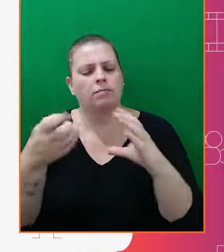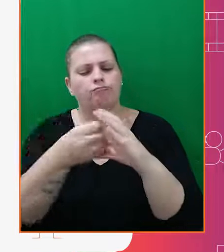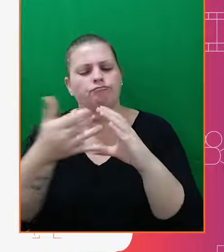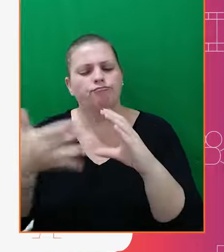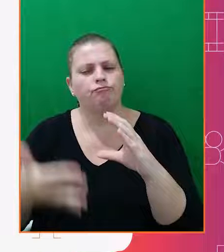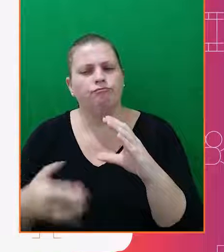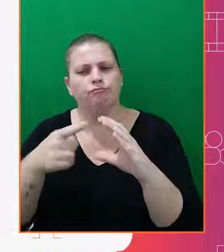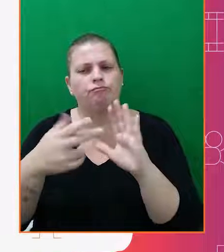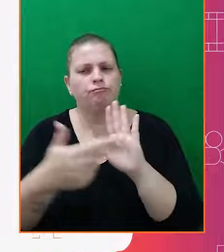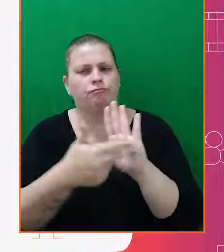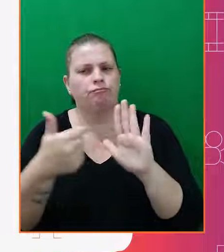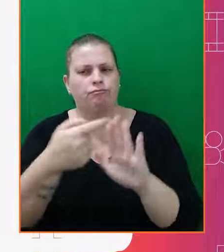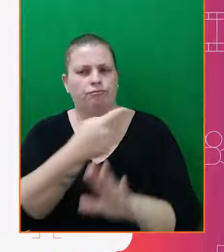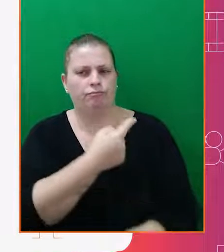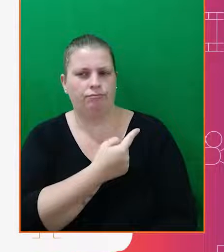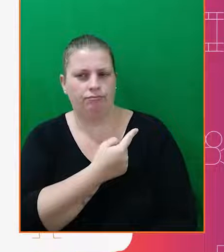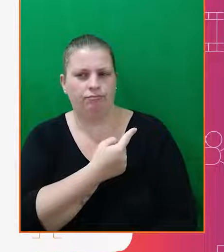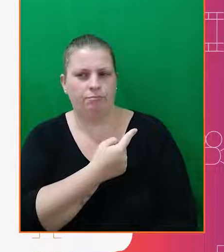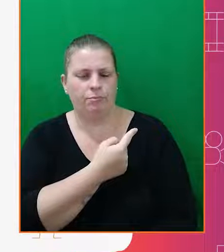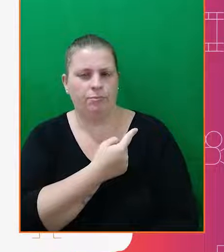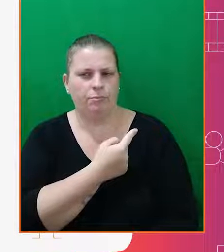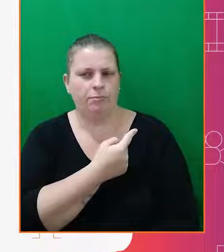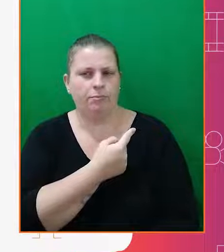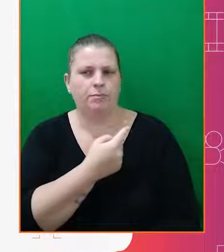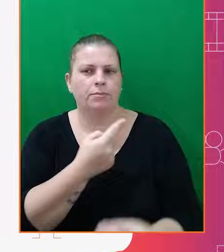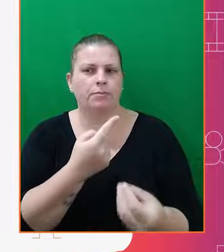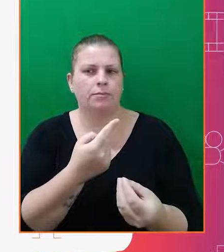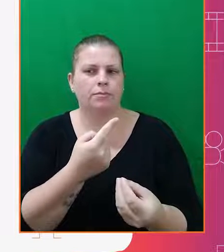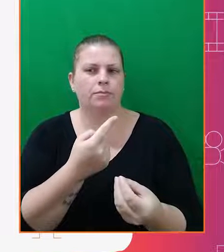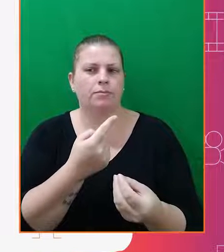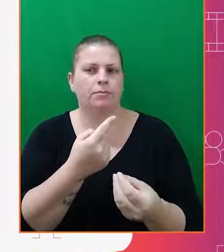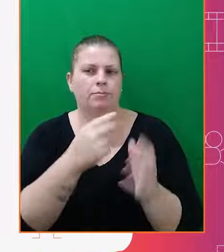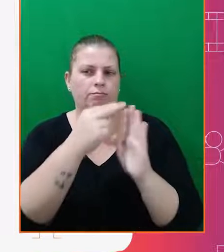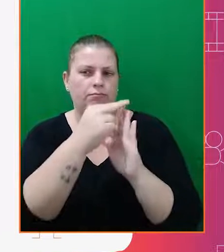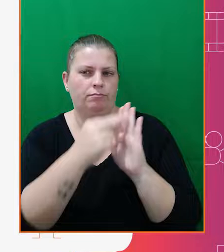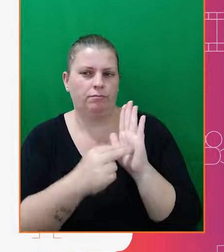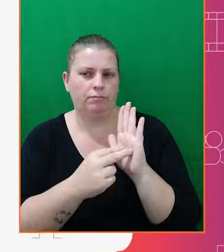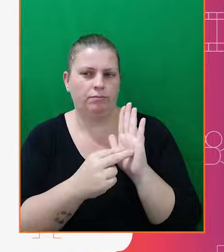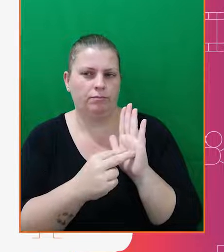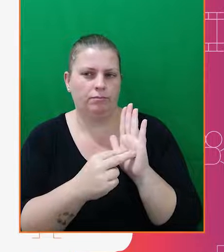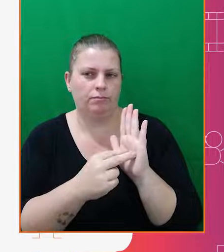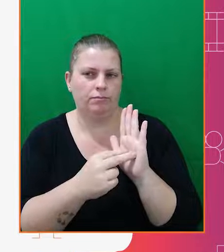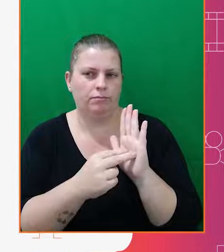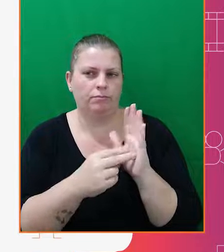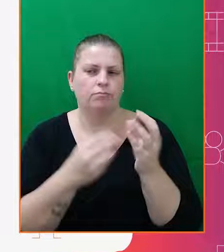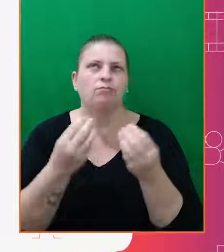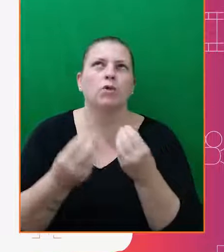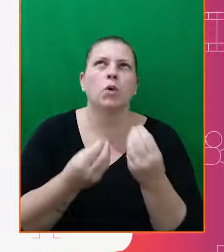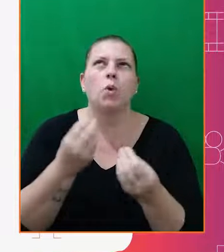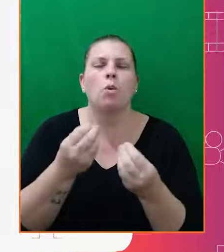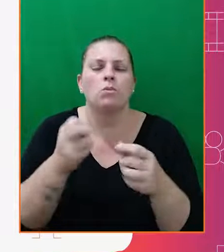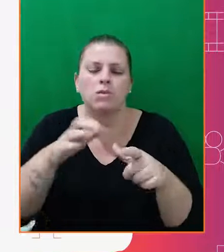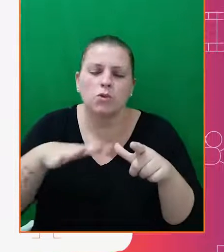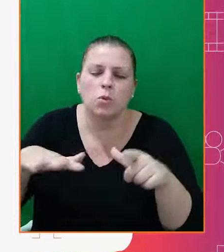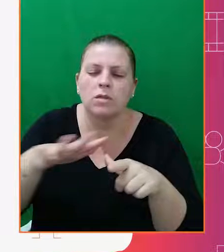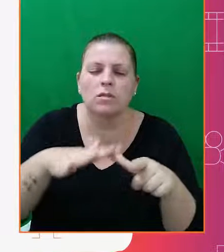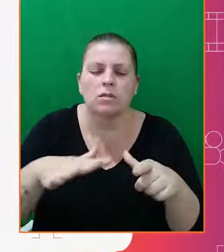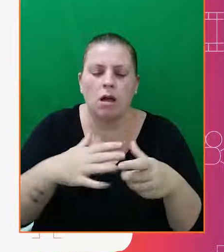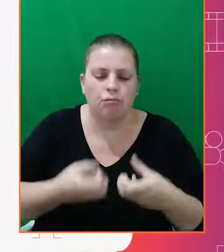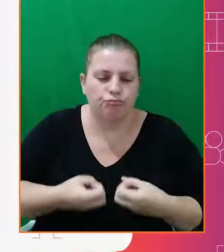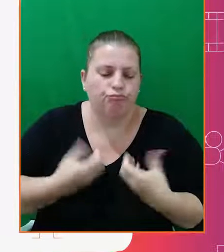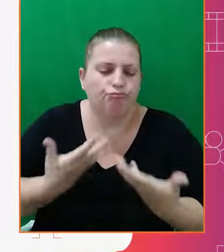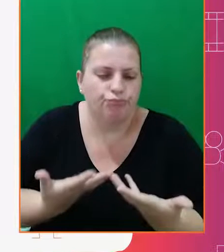Elaborando essas características, podemos entender como os personagens pensam e como vão reagir a